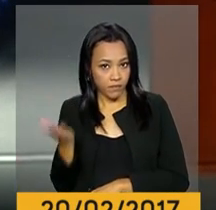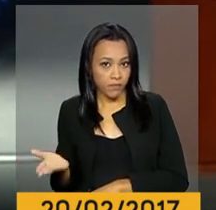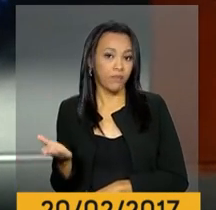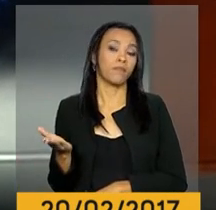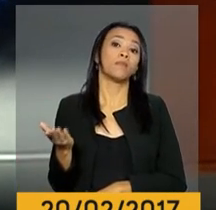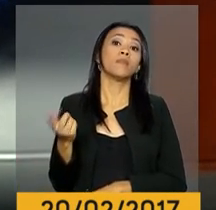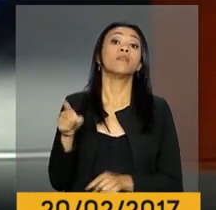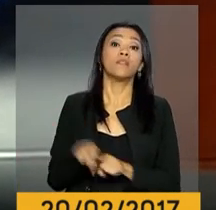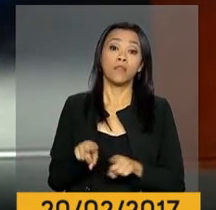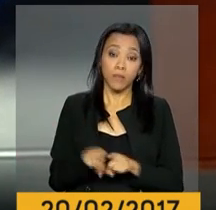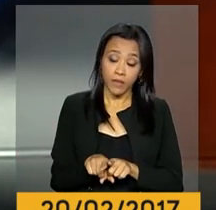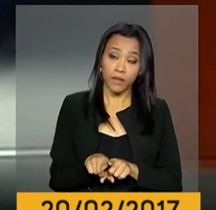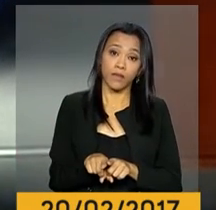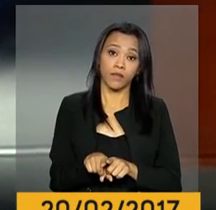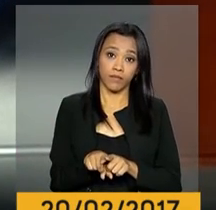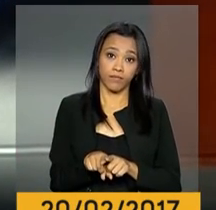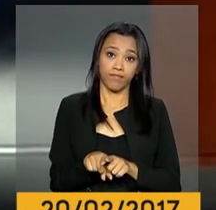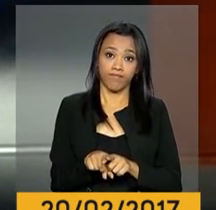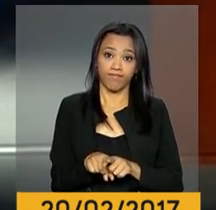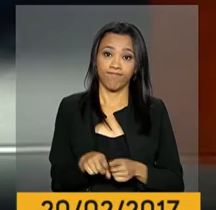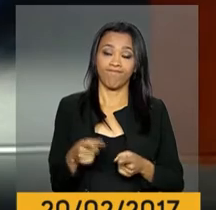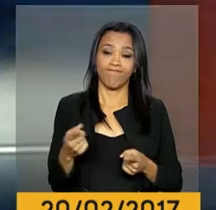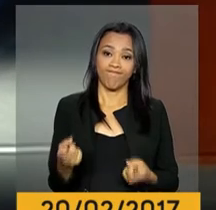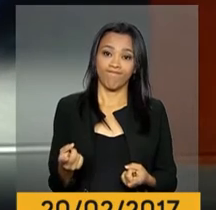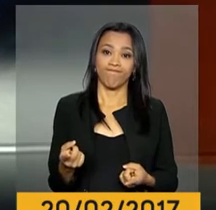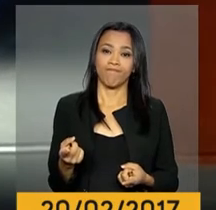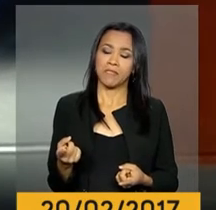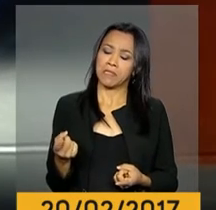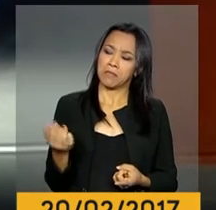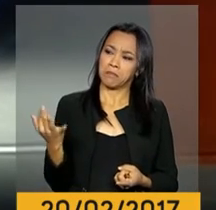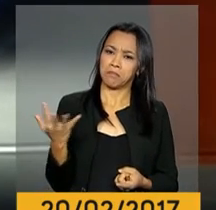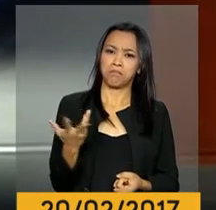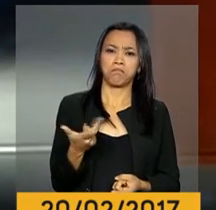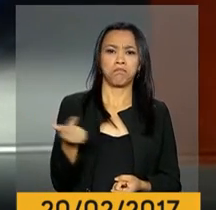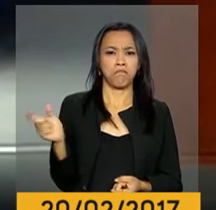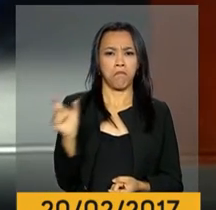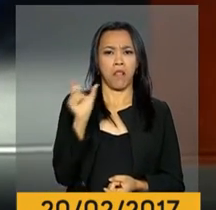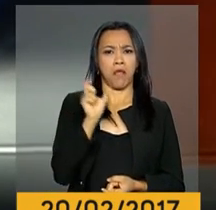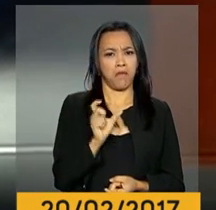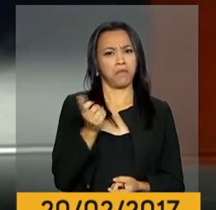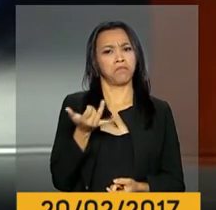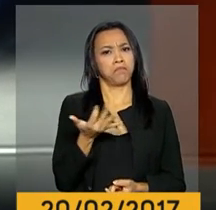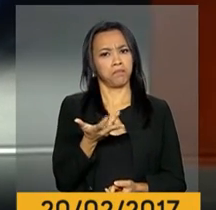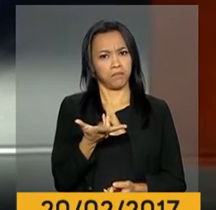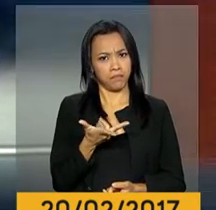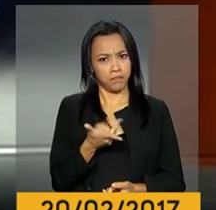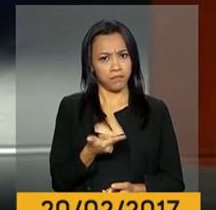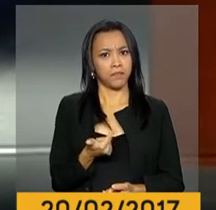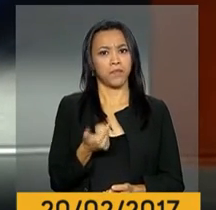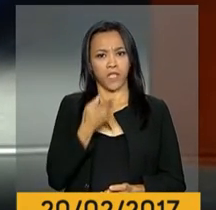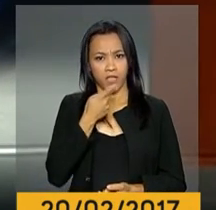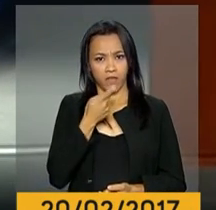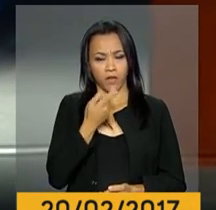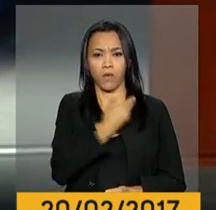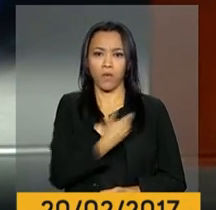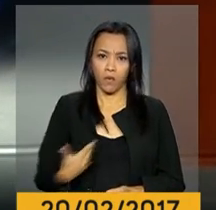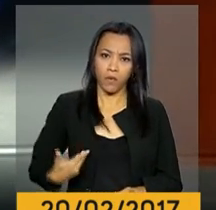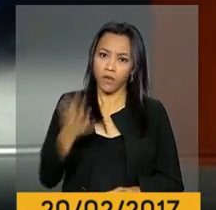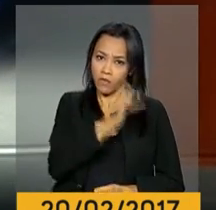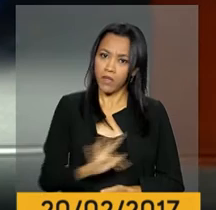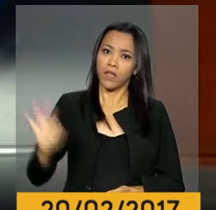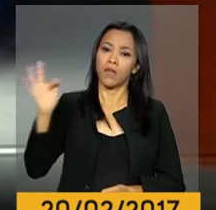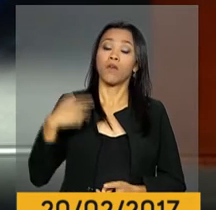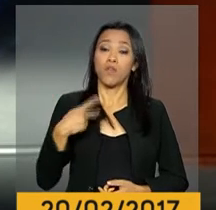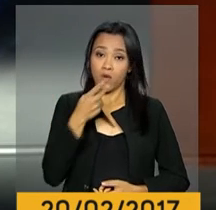naturalmente, devolver as atenciosíssimas palavras, né, quando se refere ao governo federal. Eu também